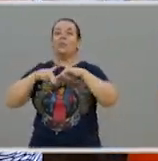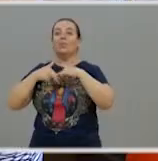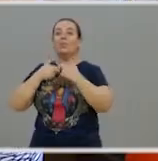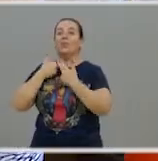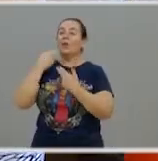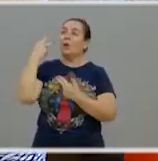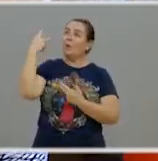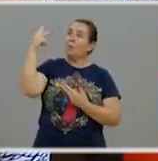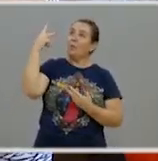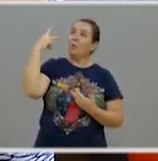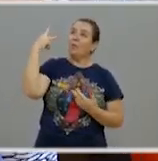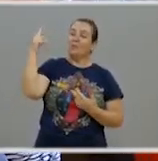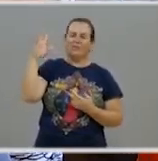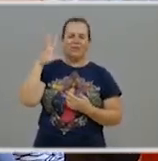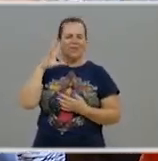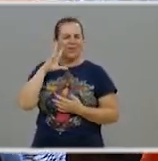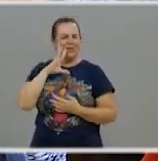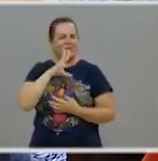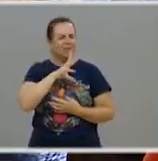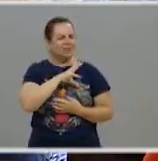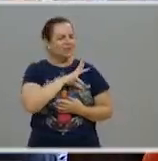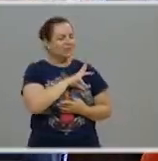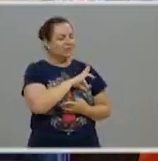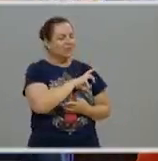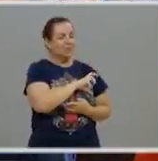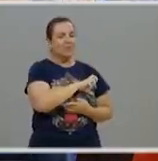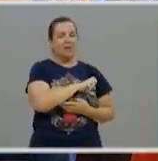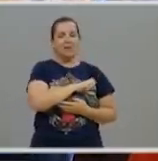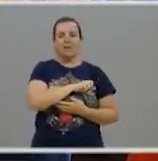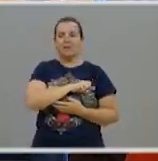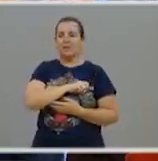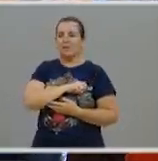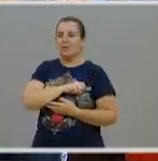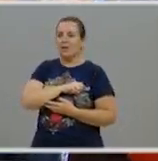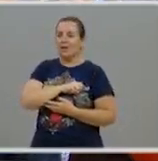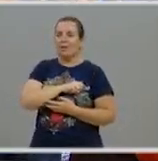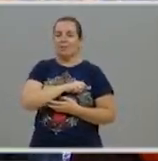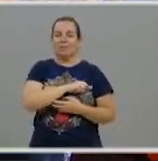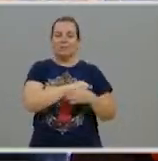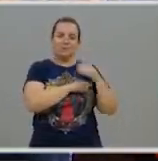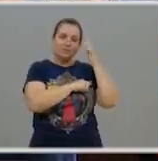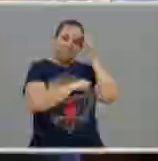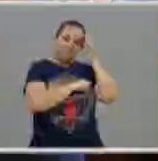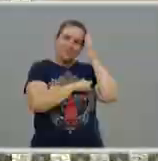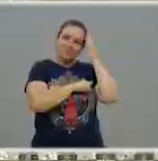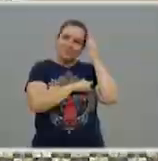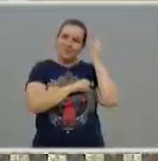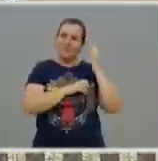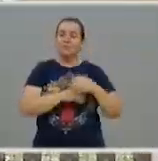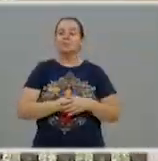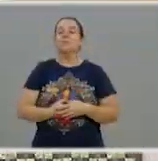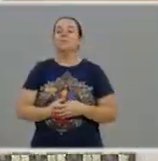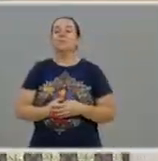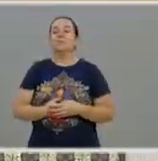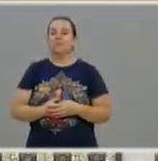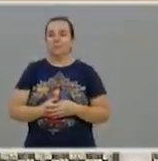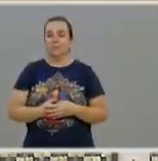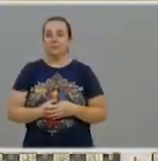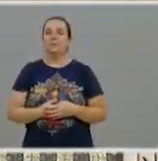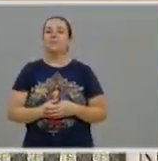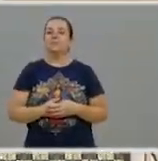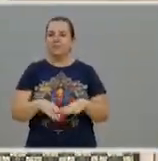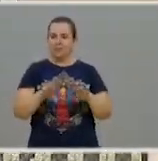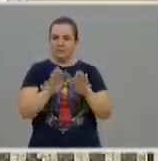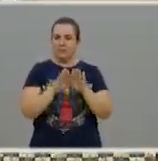Senhor, por vosso imenso amor. E ainda, como parte